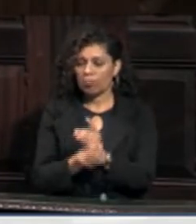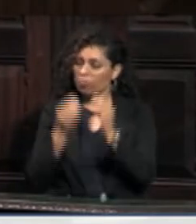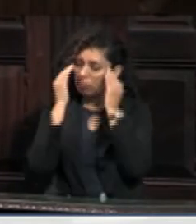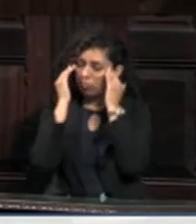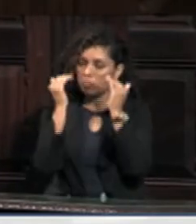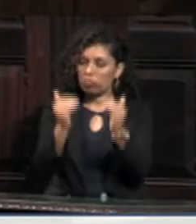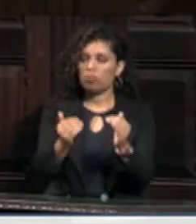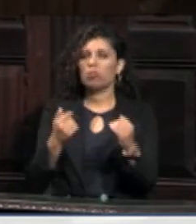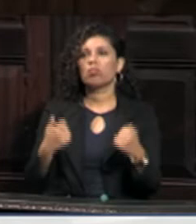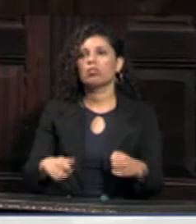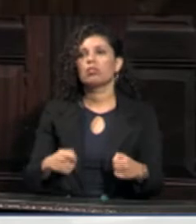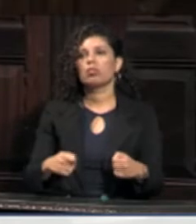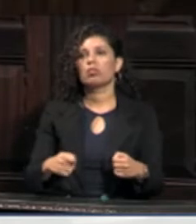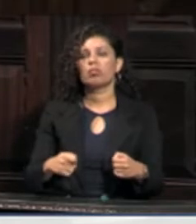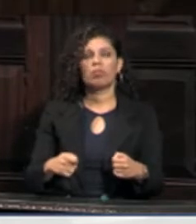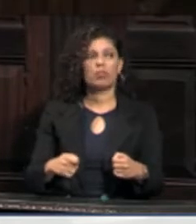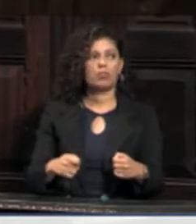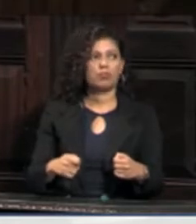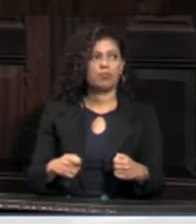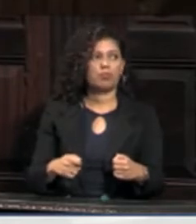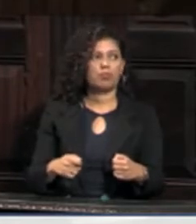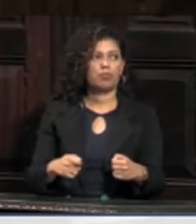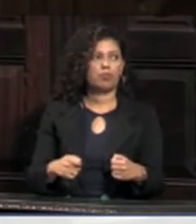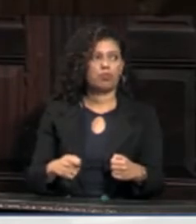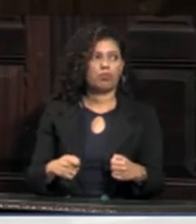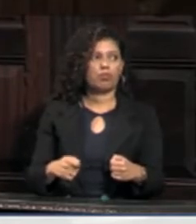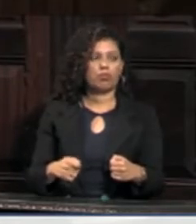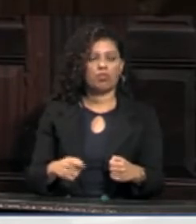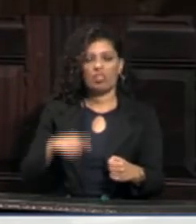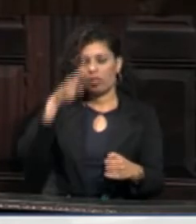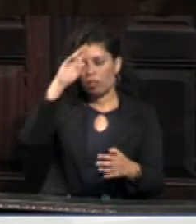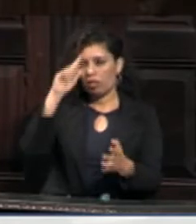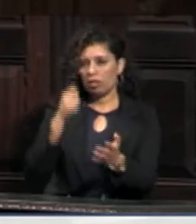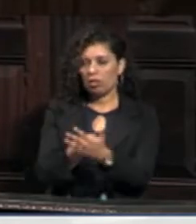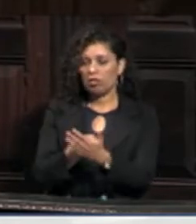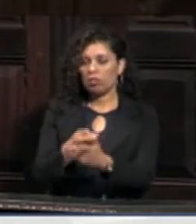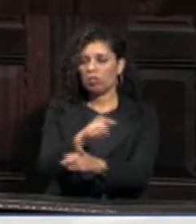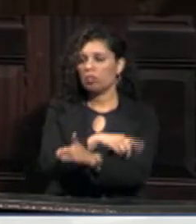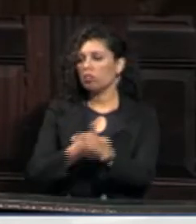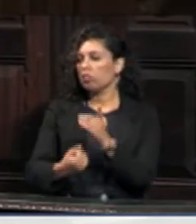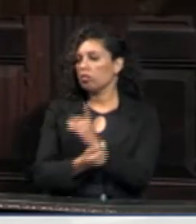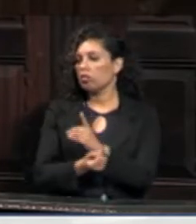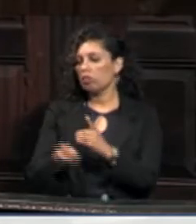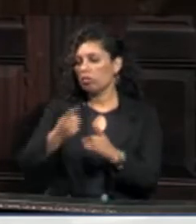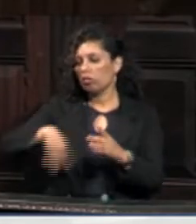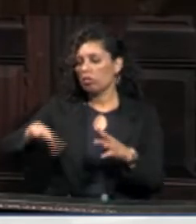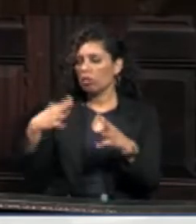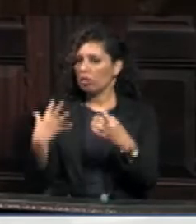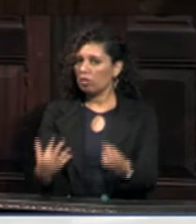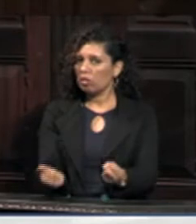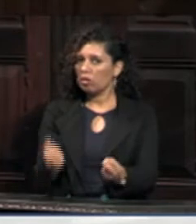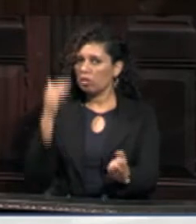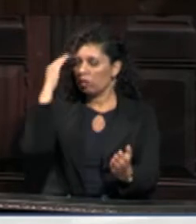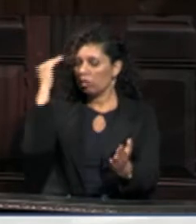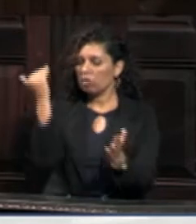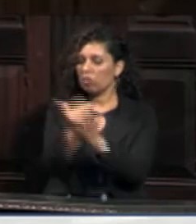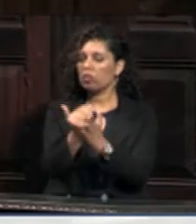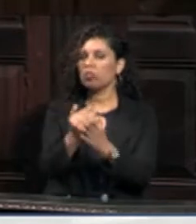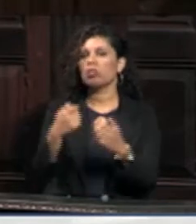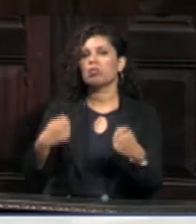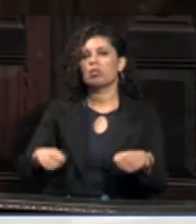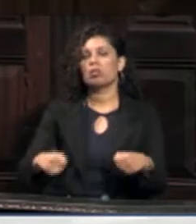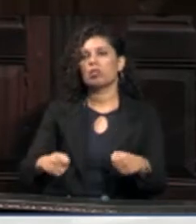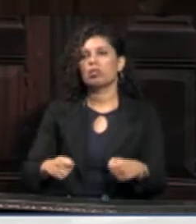democracia deve respeitar o que falam as urnas.